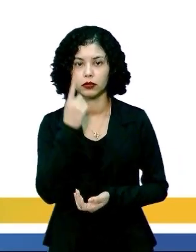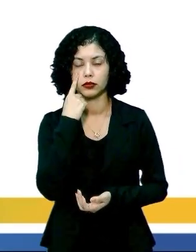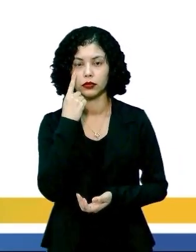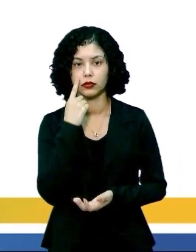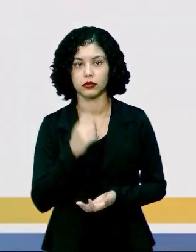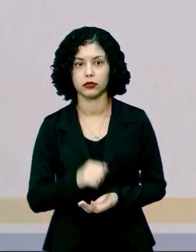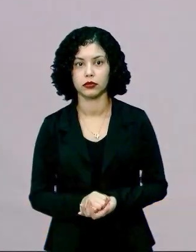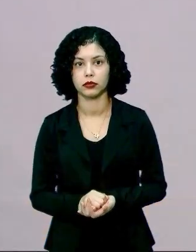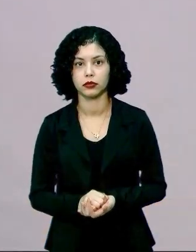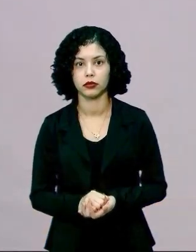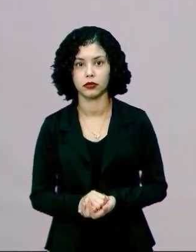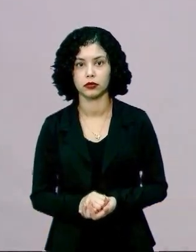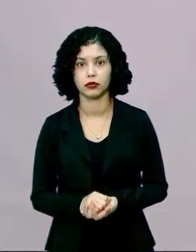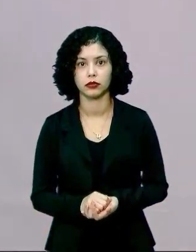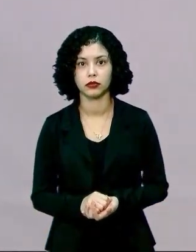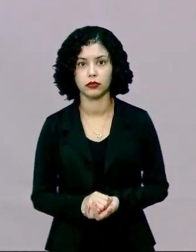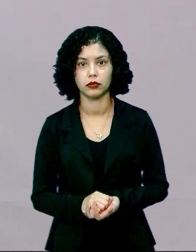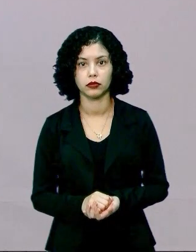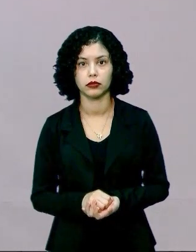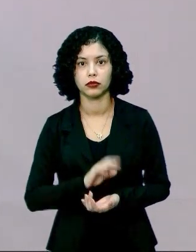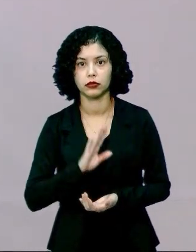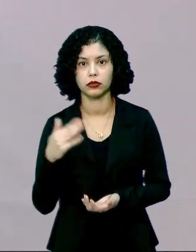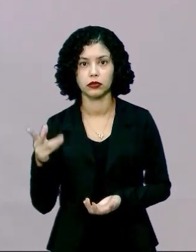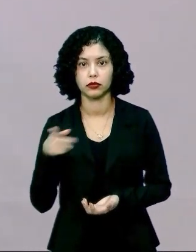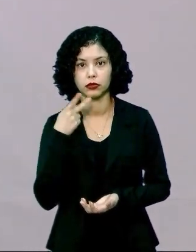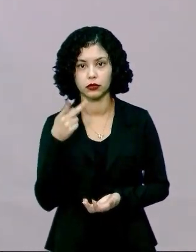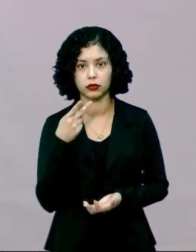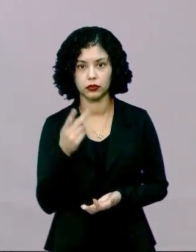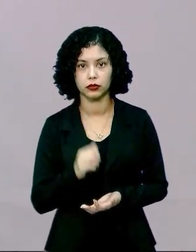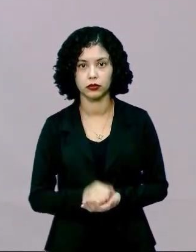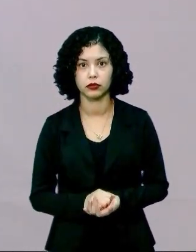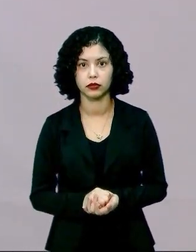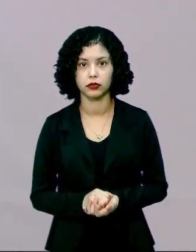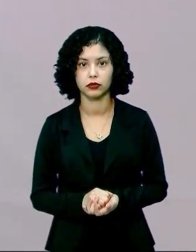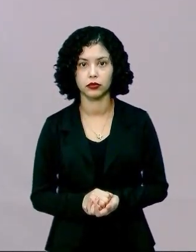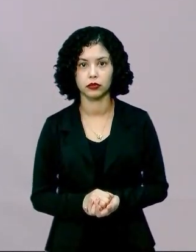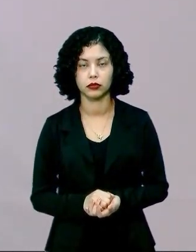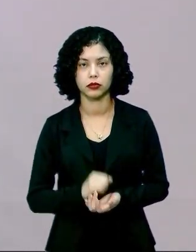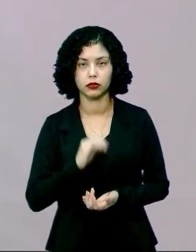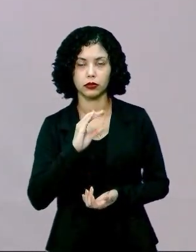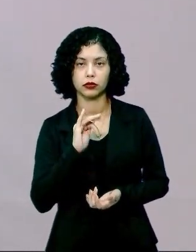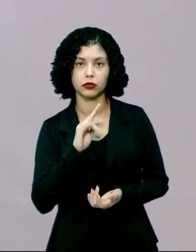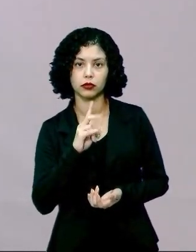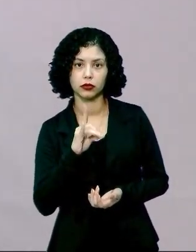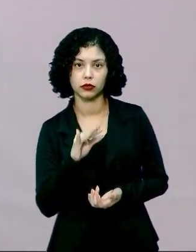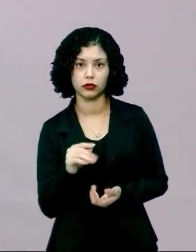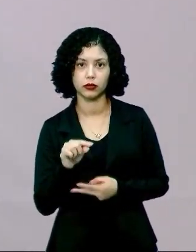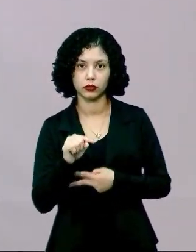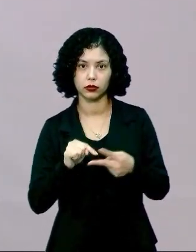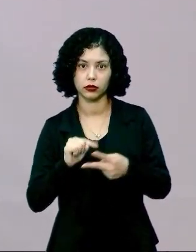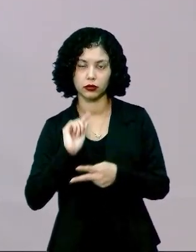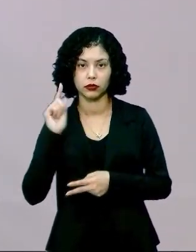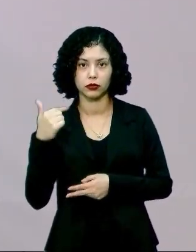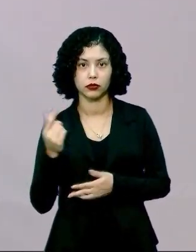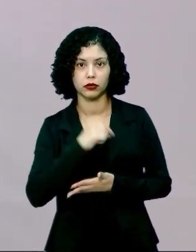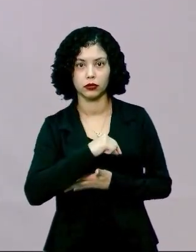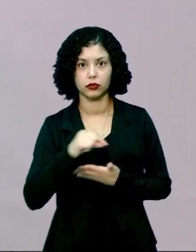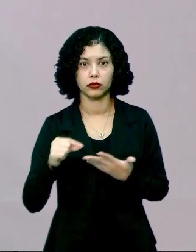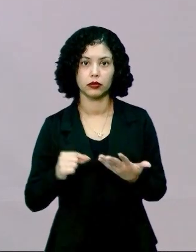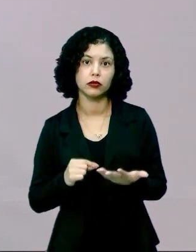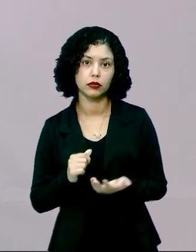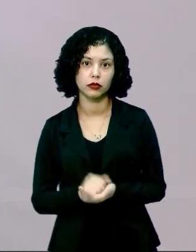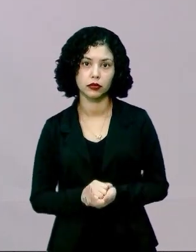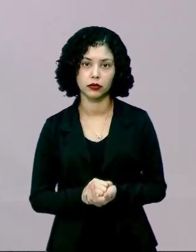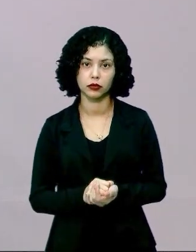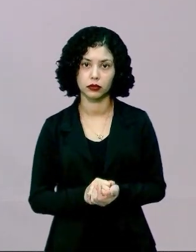Observem bem, pessoal. Quando ele falou ali, ó, do domínio e contradomínio, são todos aqueles elementos que vão